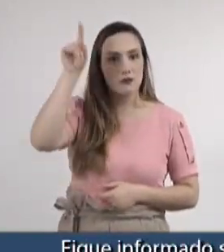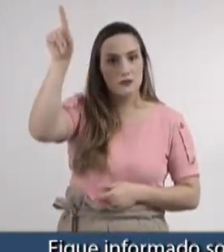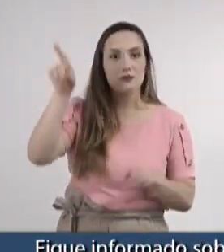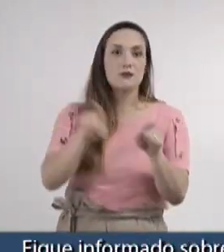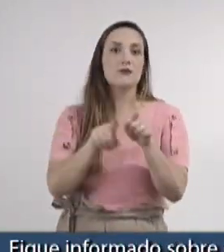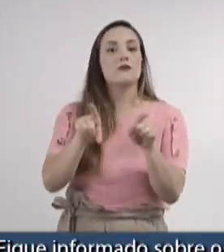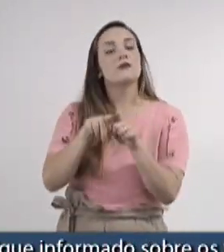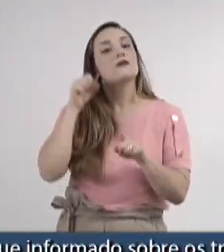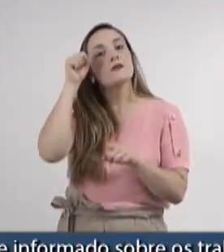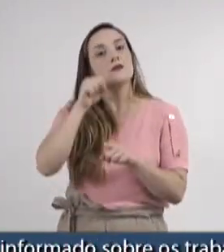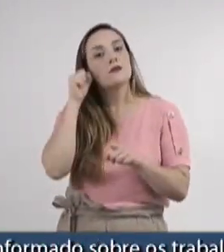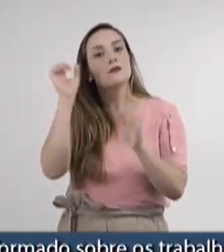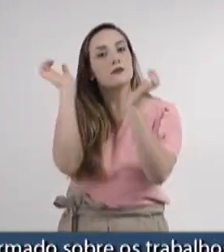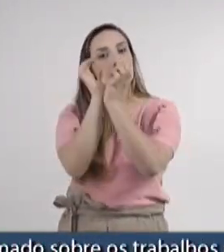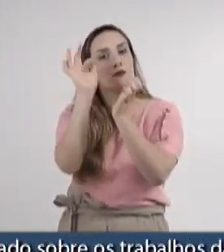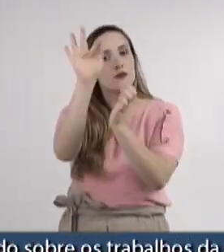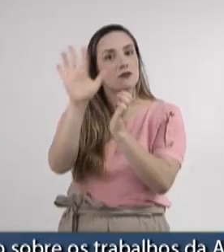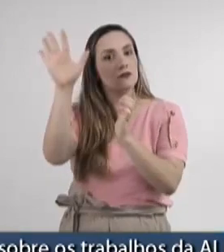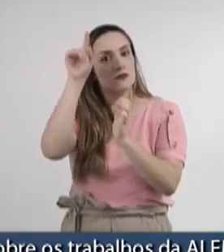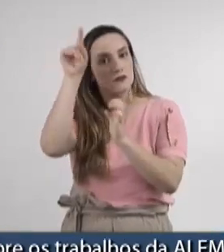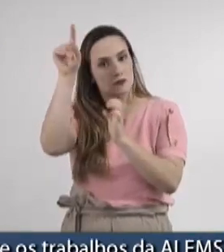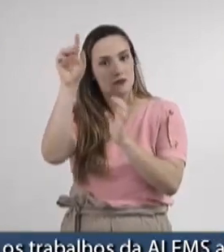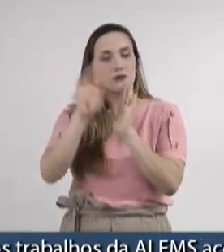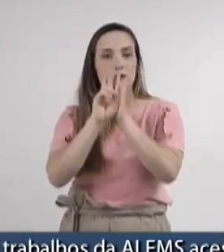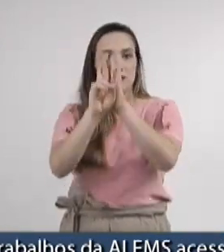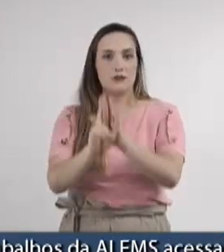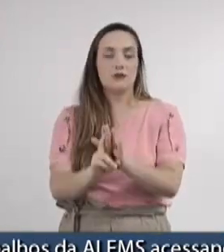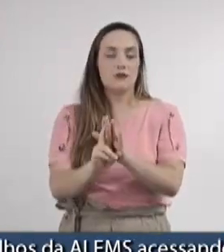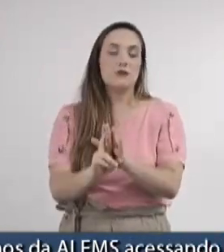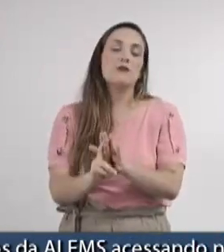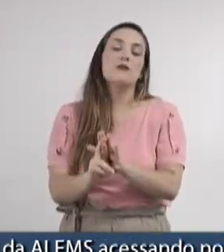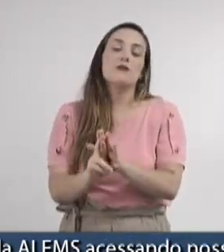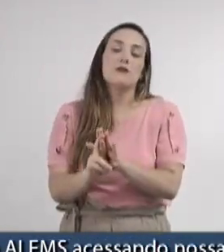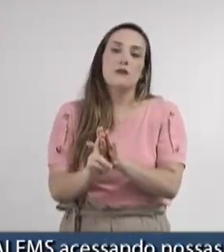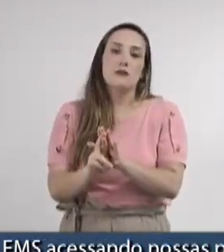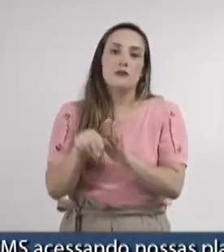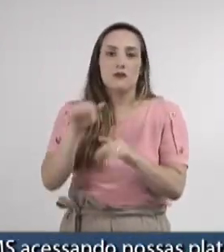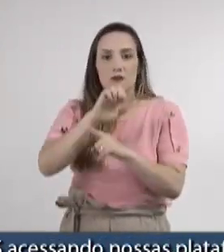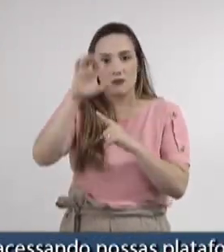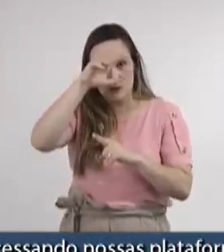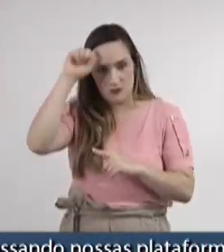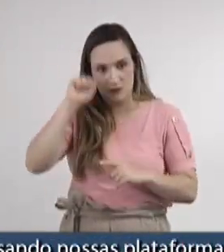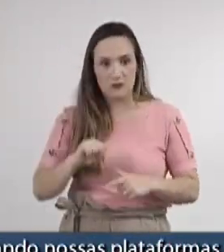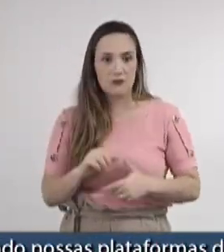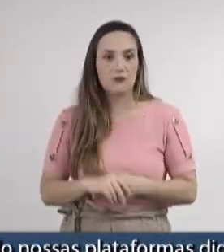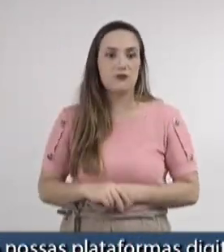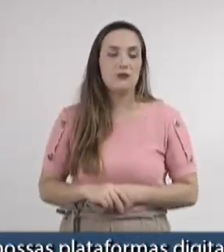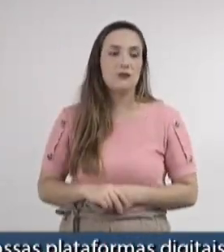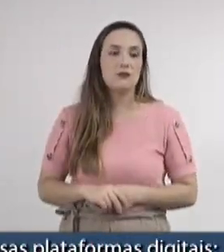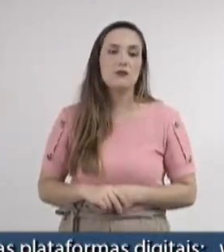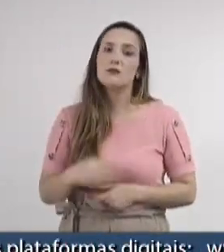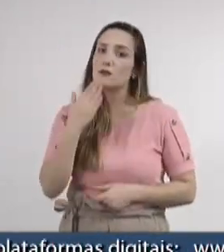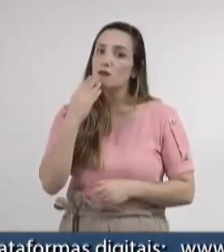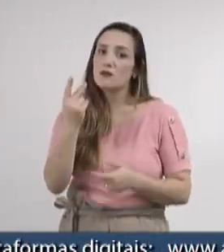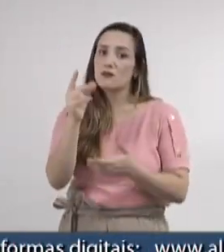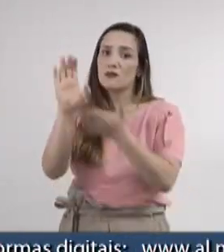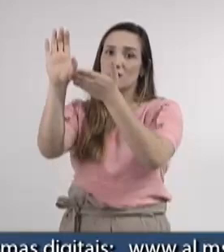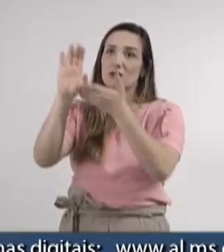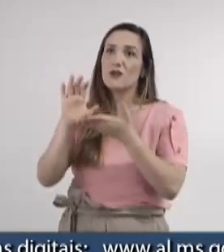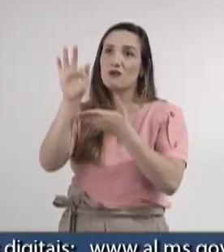senadores, representantes de Mato Grosso do Sul, na Câmara Federal e no Senado, solicitando destinação de recursos da